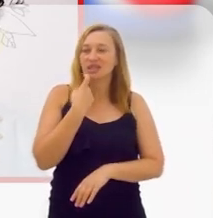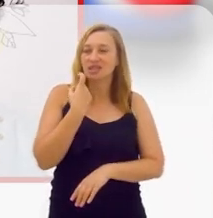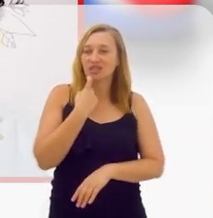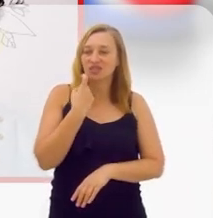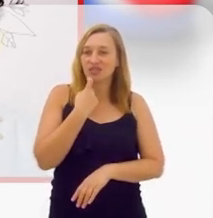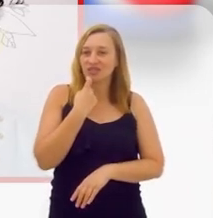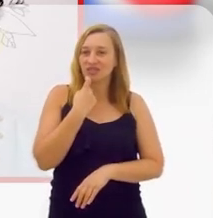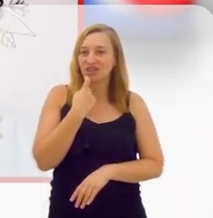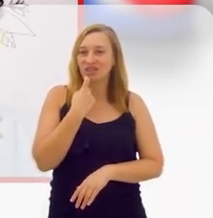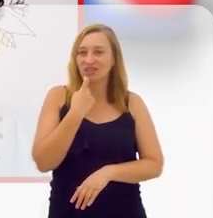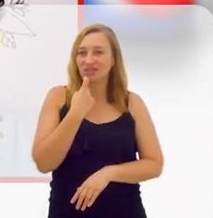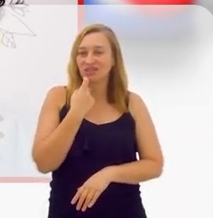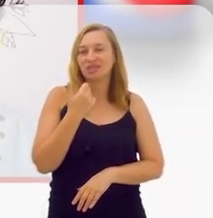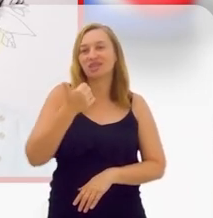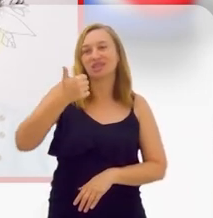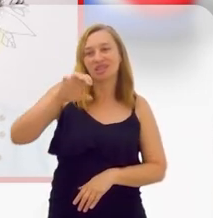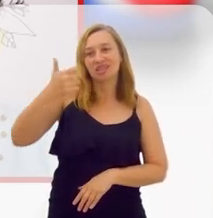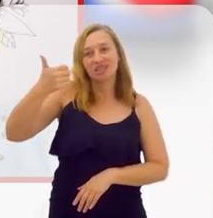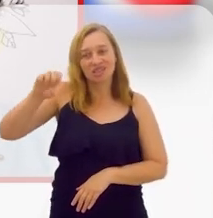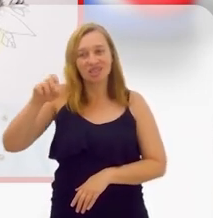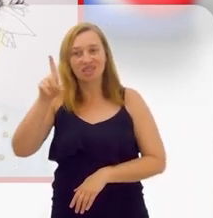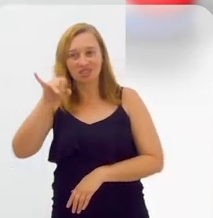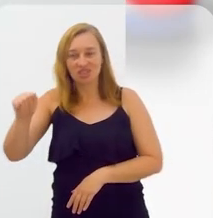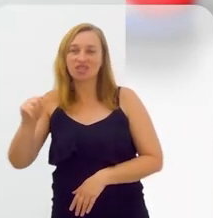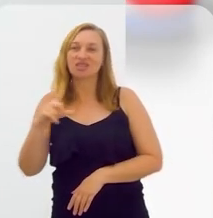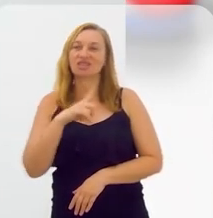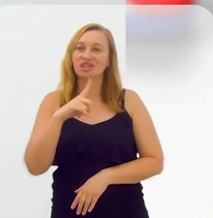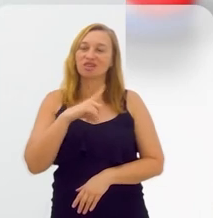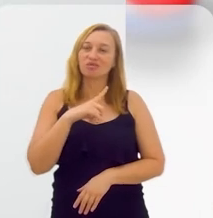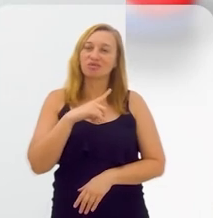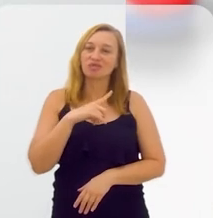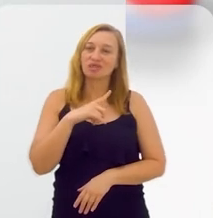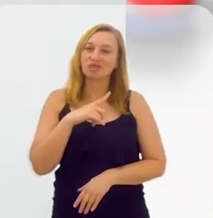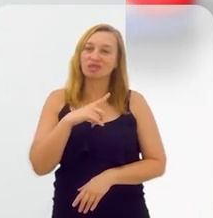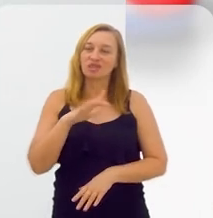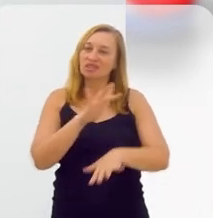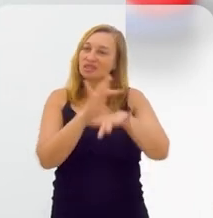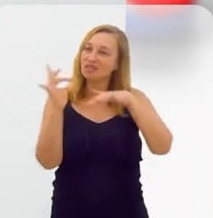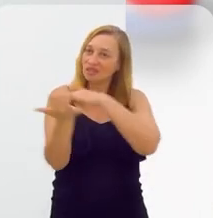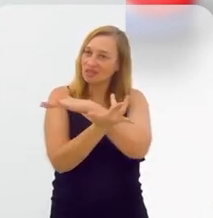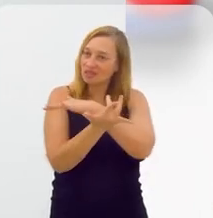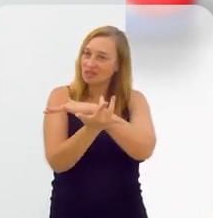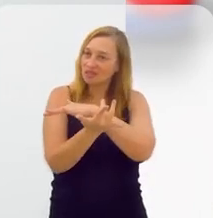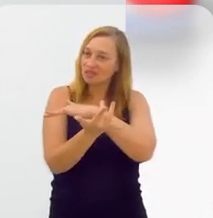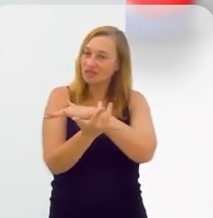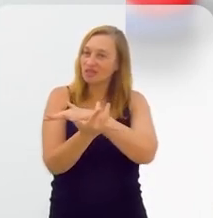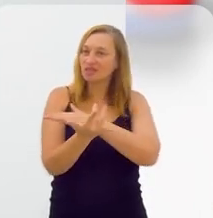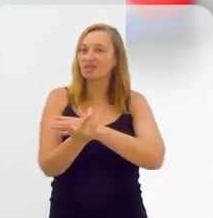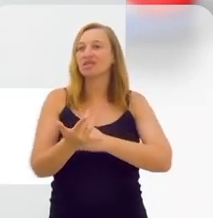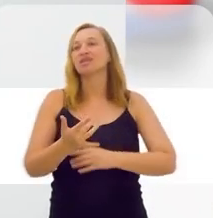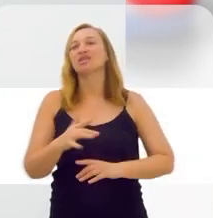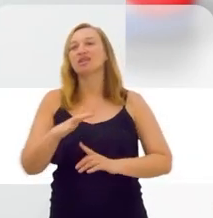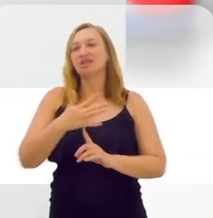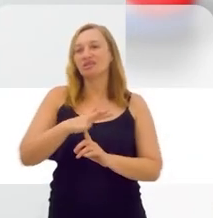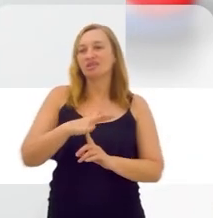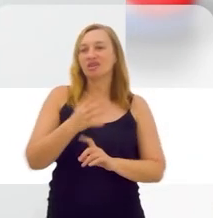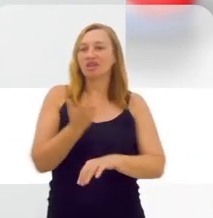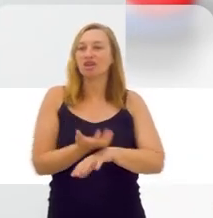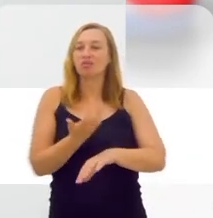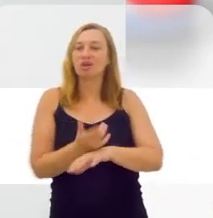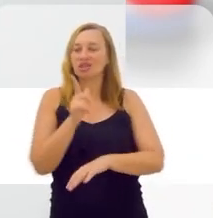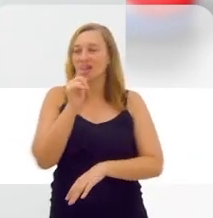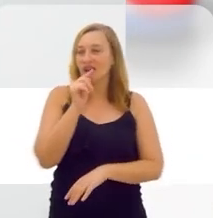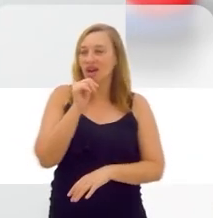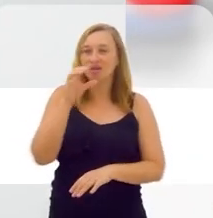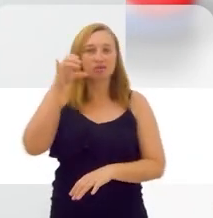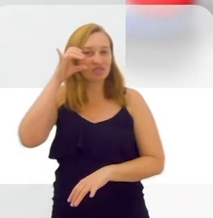Às sextas-feiras, a cada 15 dias, nós temos redes sociais, tem a Feira da Praça das